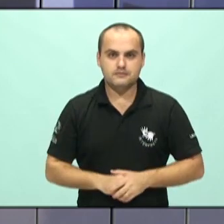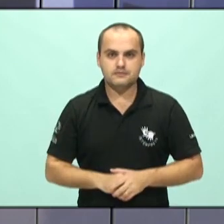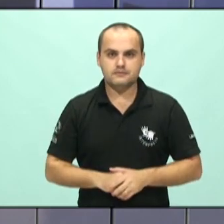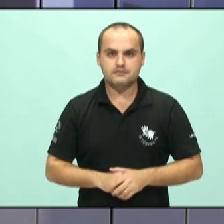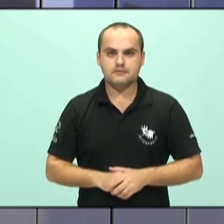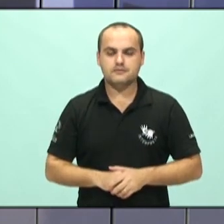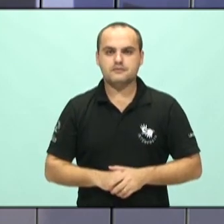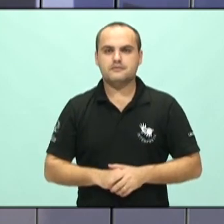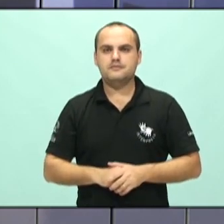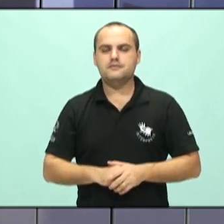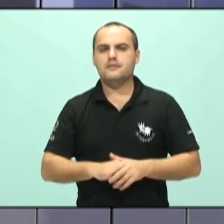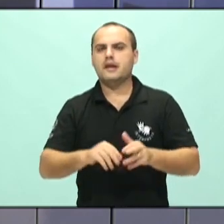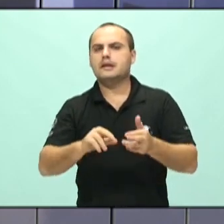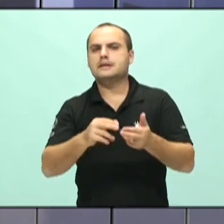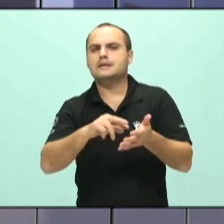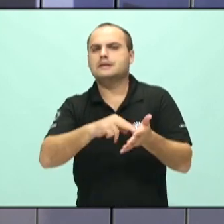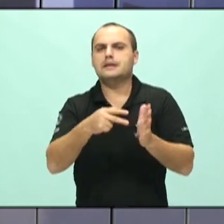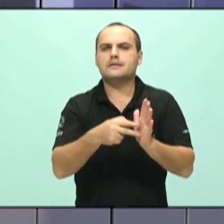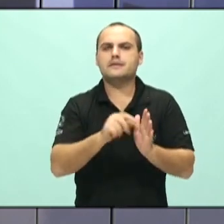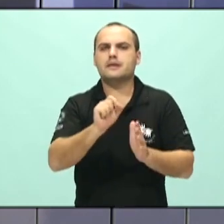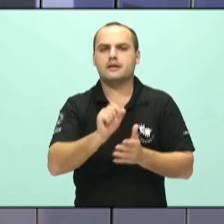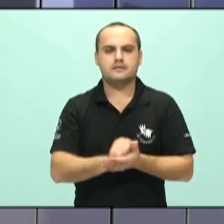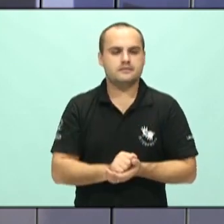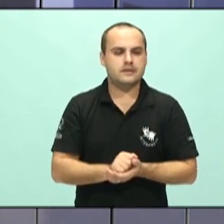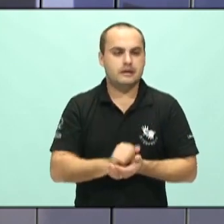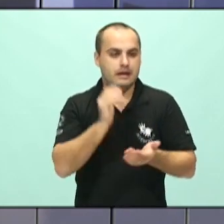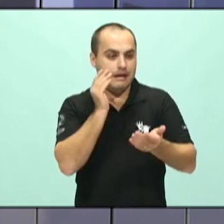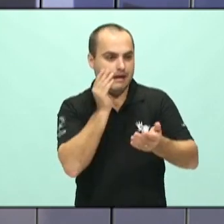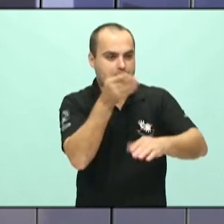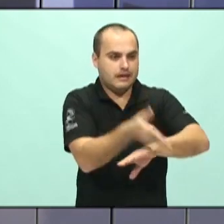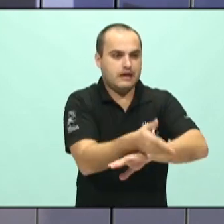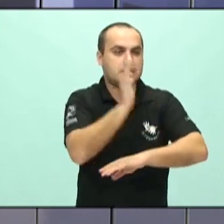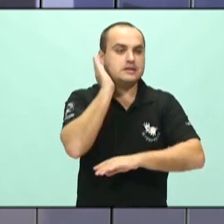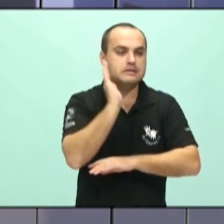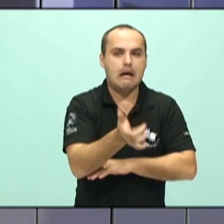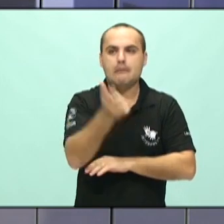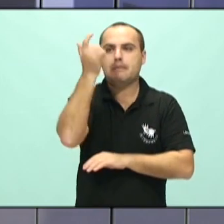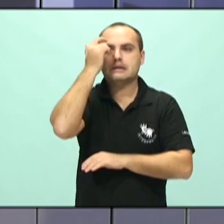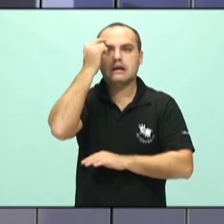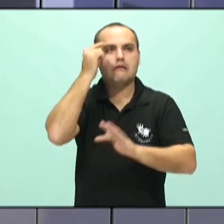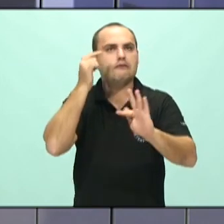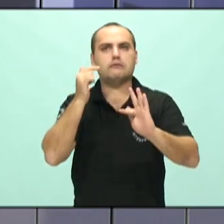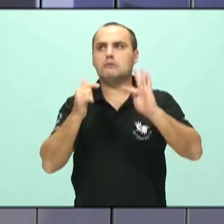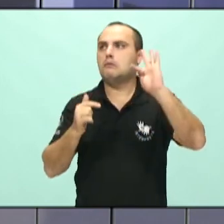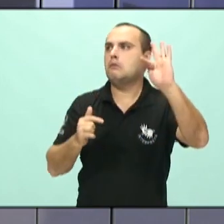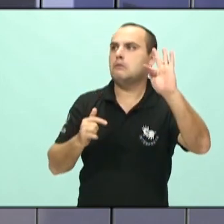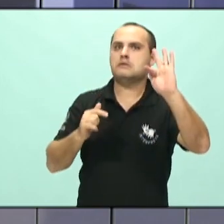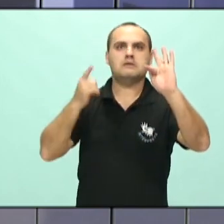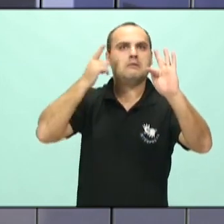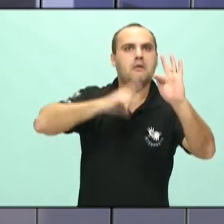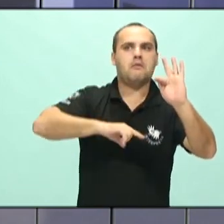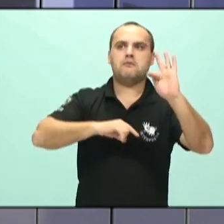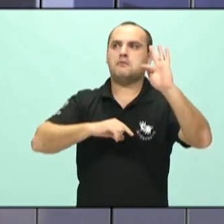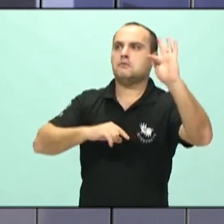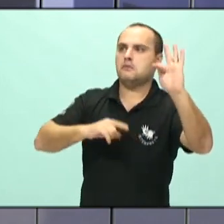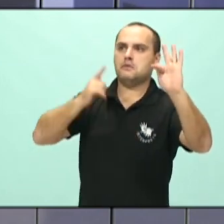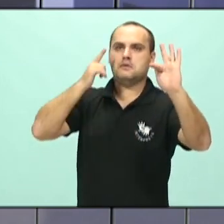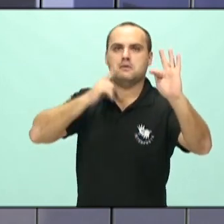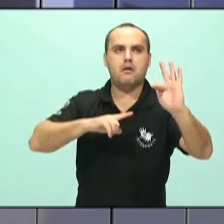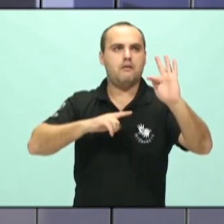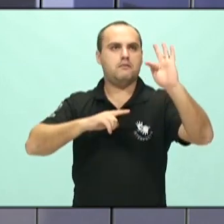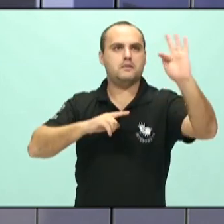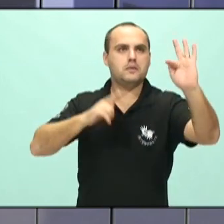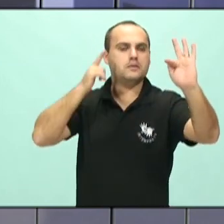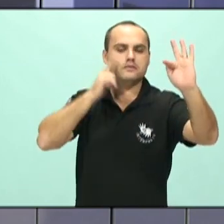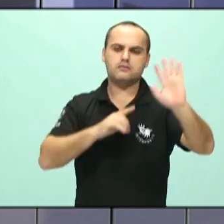ser eleito e já ficar visando reeleição, já ficar visando subir degraus, não. É honrar aquele